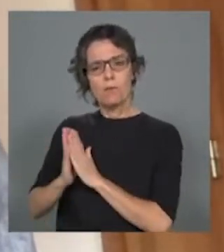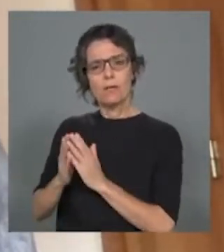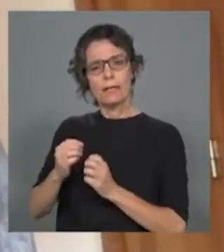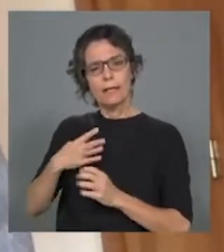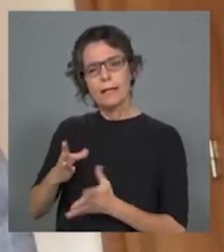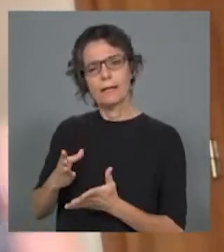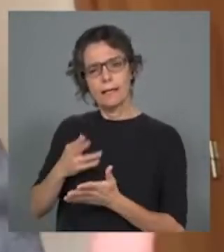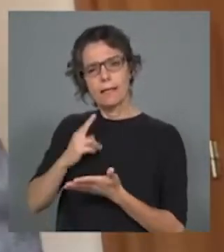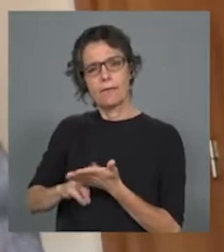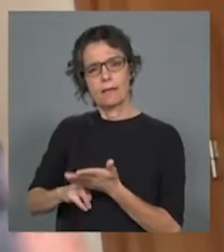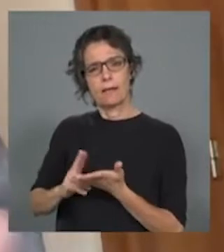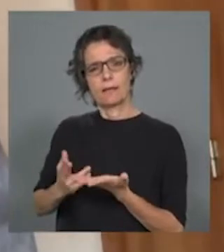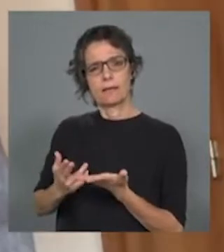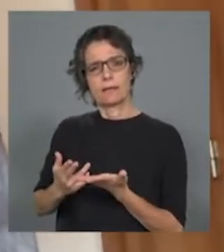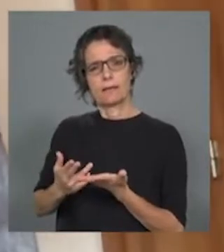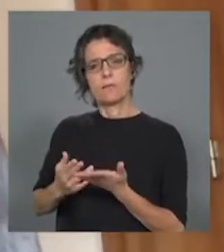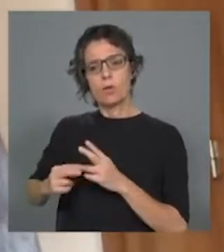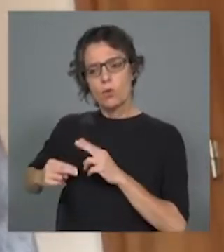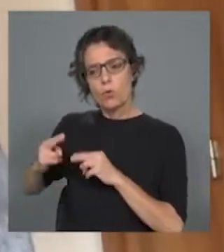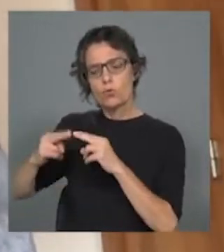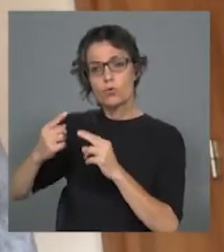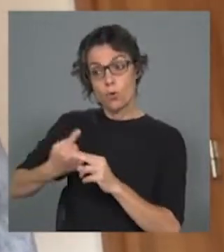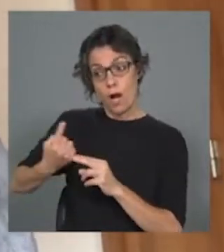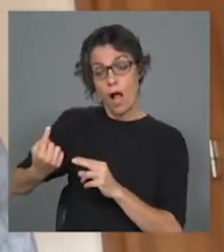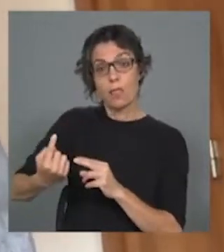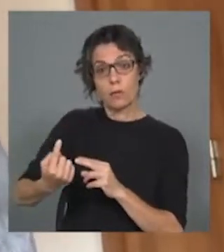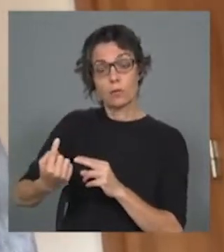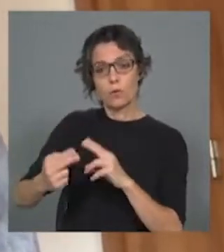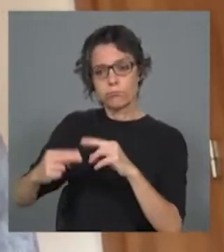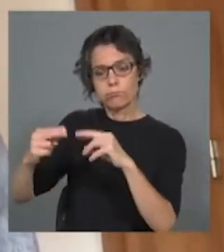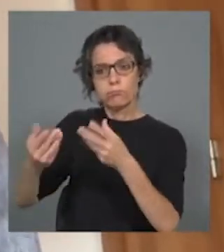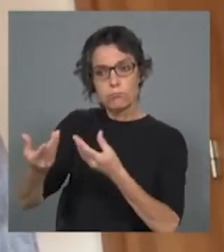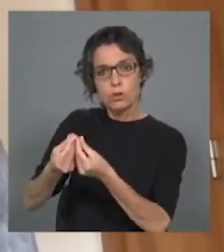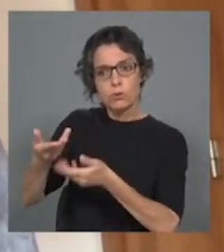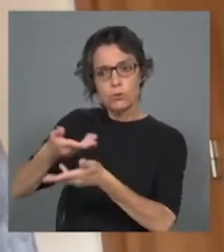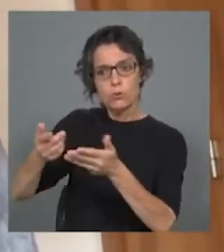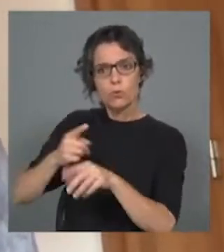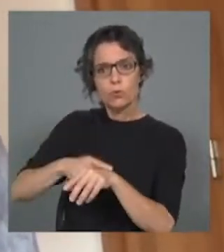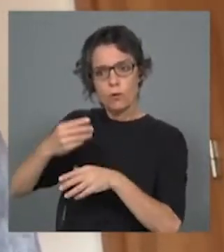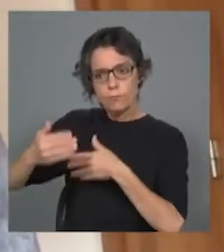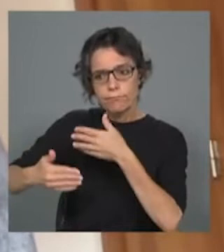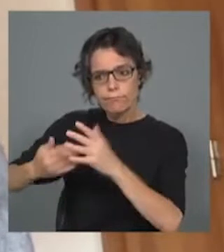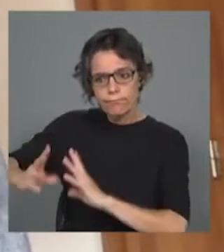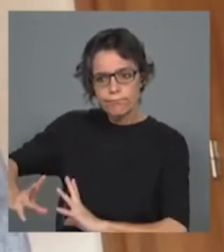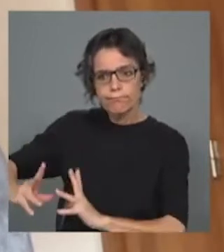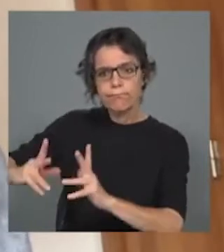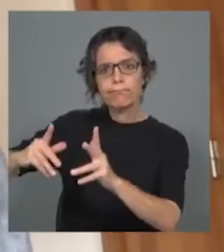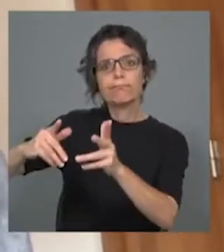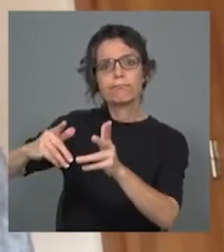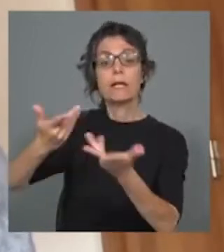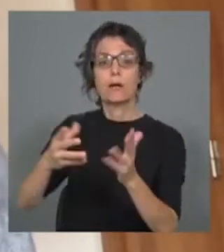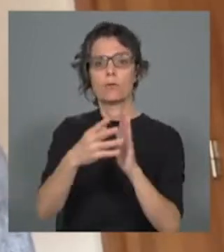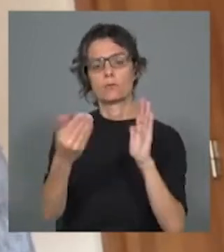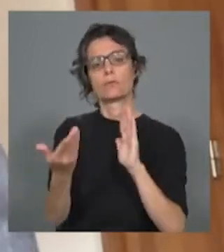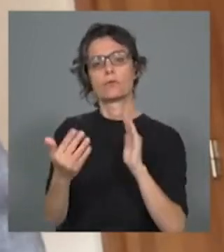também destacar. É um processo de construção gradual e que nos permite chegar ao longo do tempo a este ponto de referência a nível